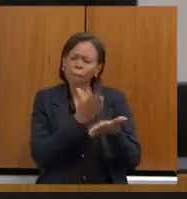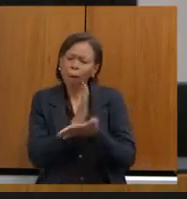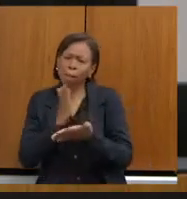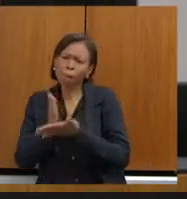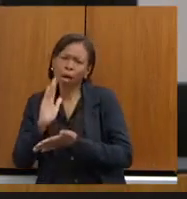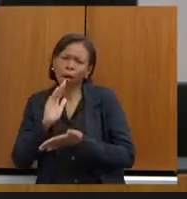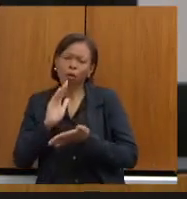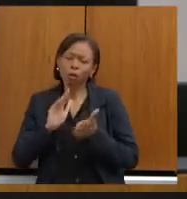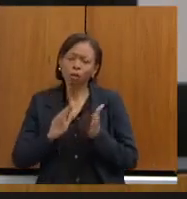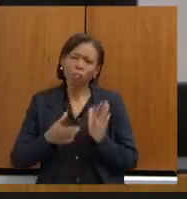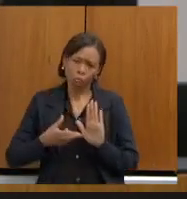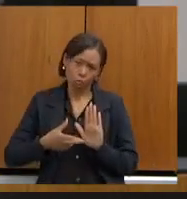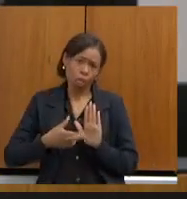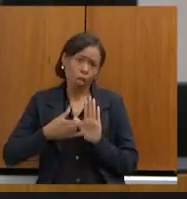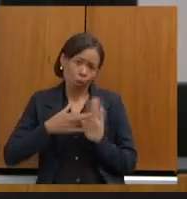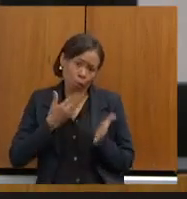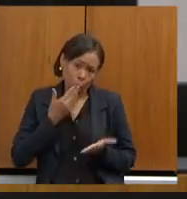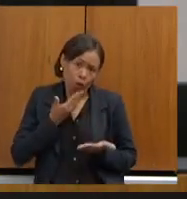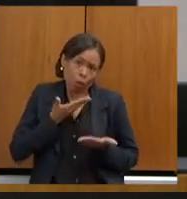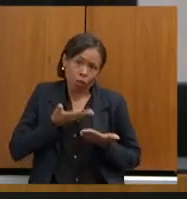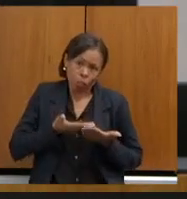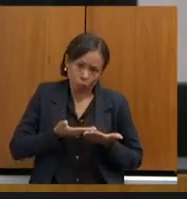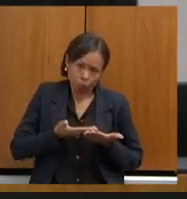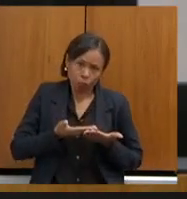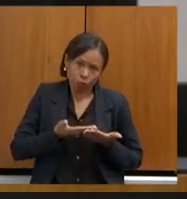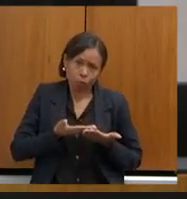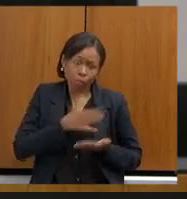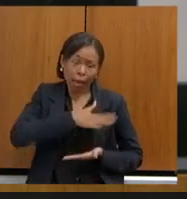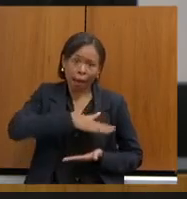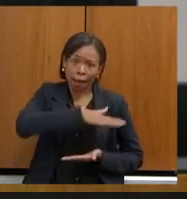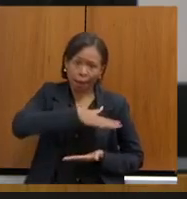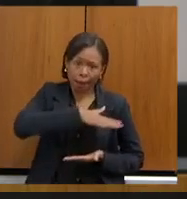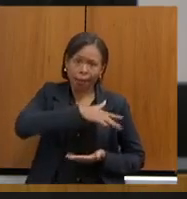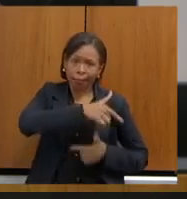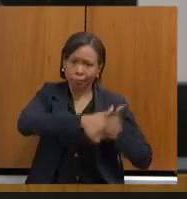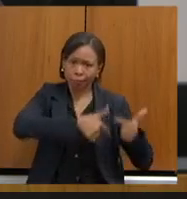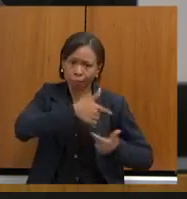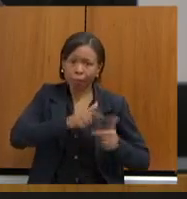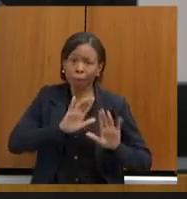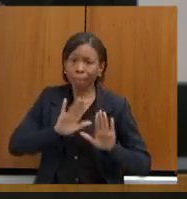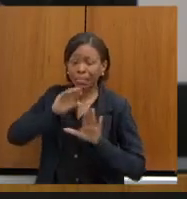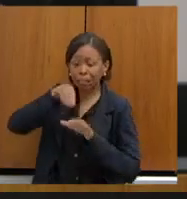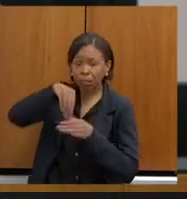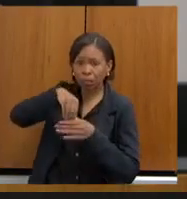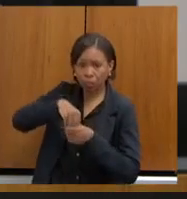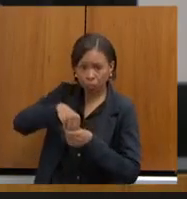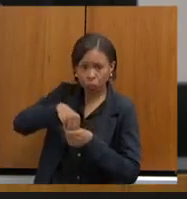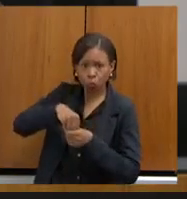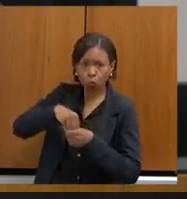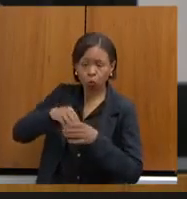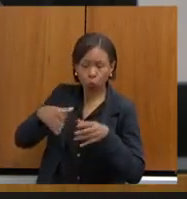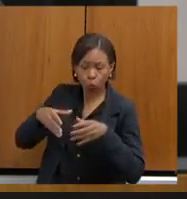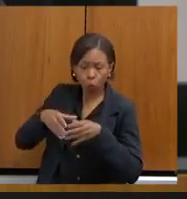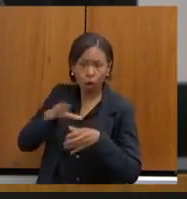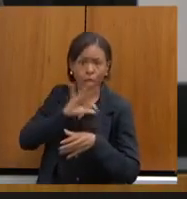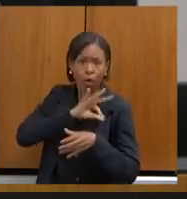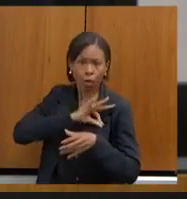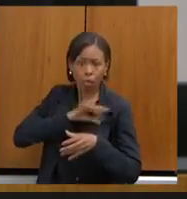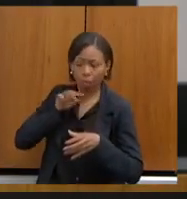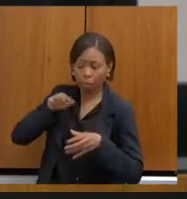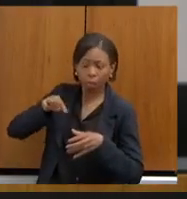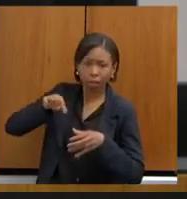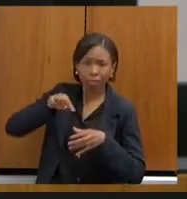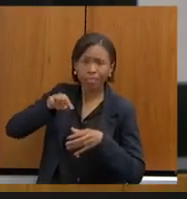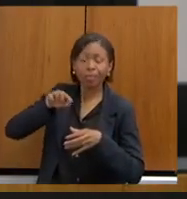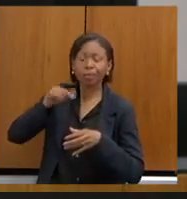quem está na ponta da linha na área operacional Mas vamos setor desse da instituição é imprescindível para que todos